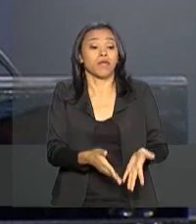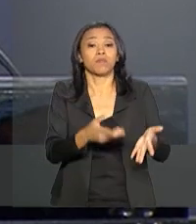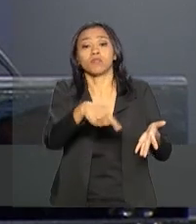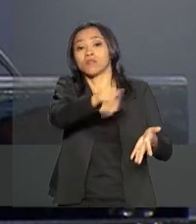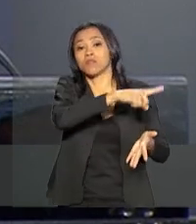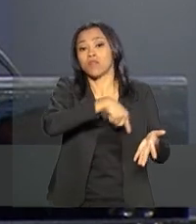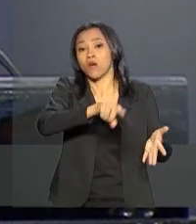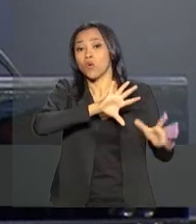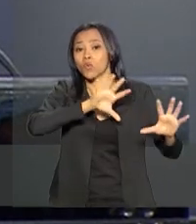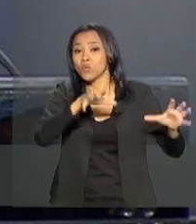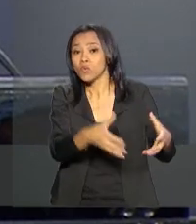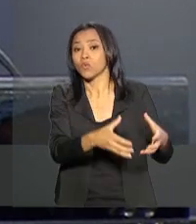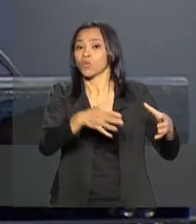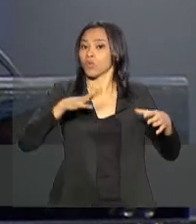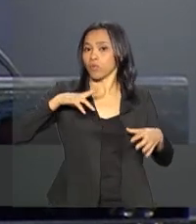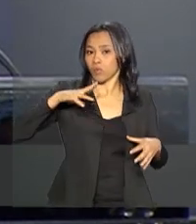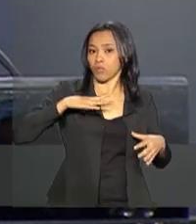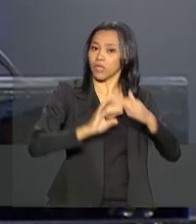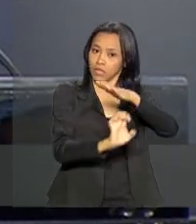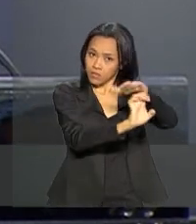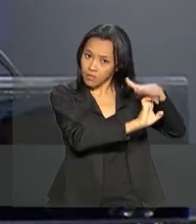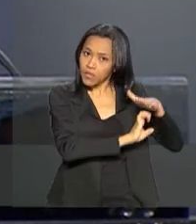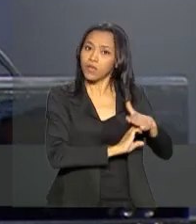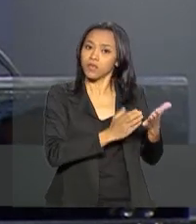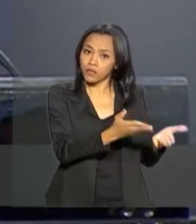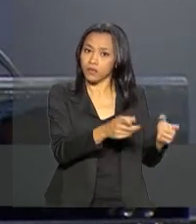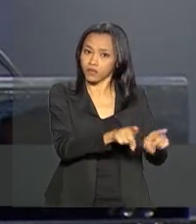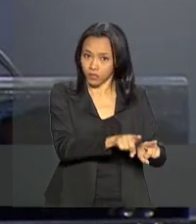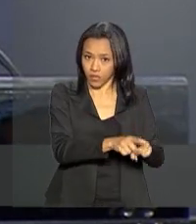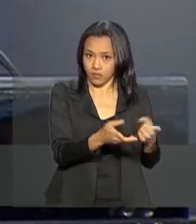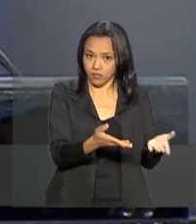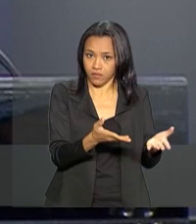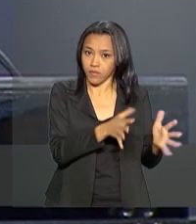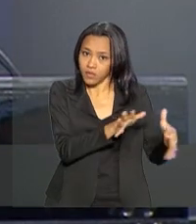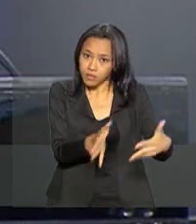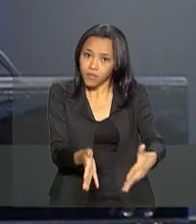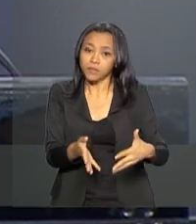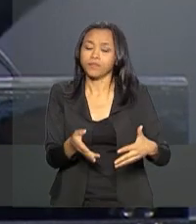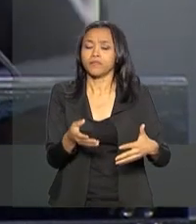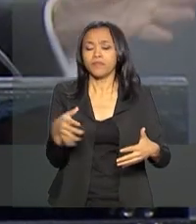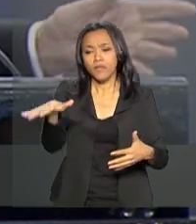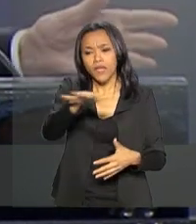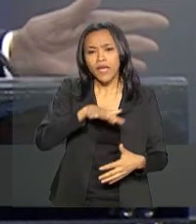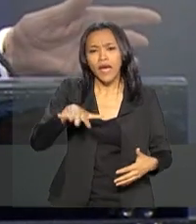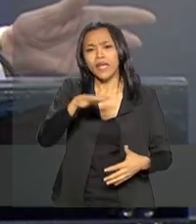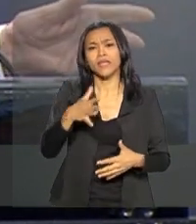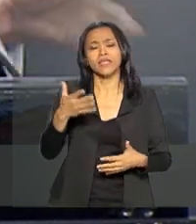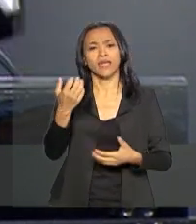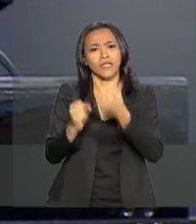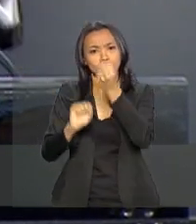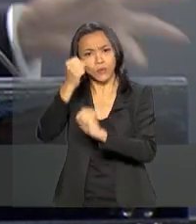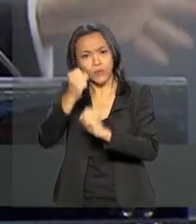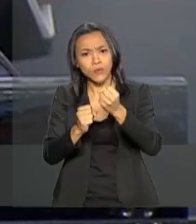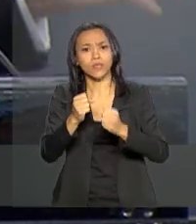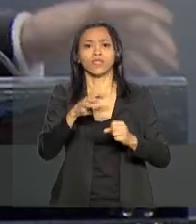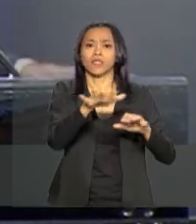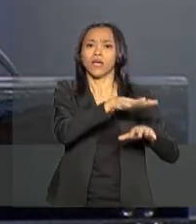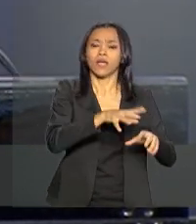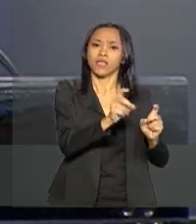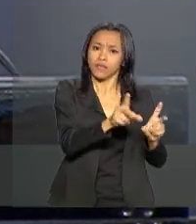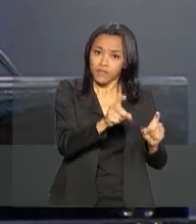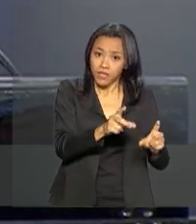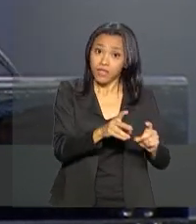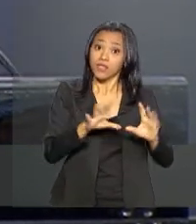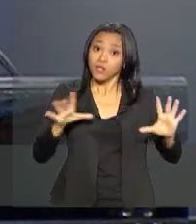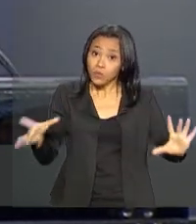iniciativa privada, no particular, com os setores produtivos do país, que é a indústria, o comércio e os trabalhadores. E nós fizemos